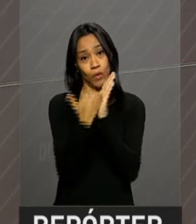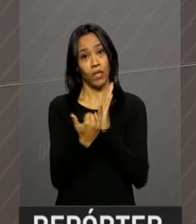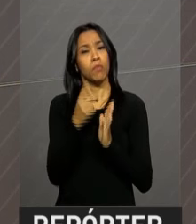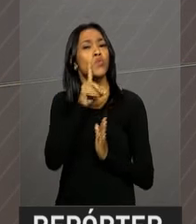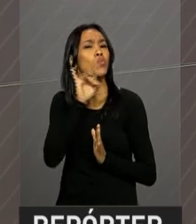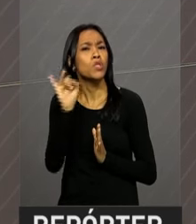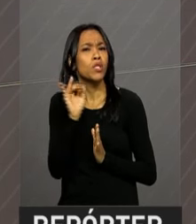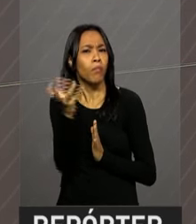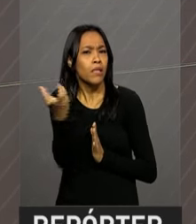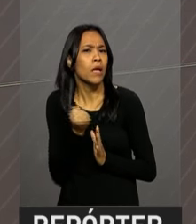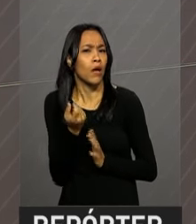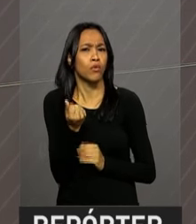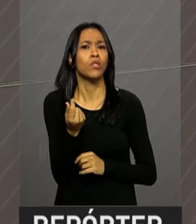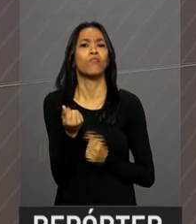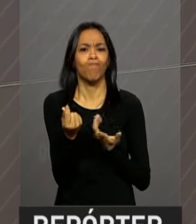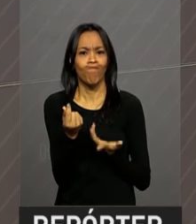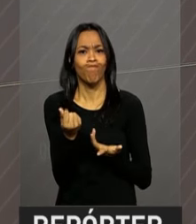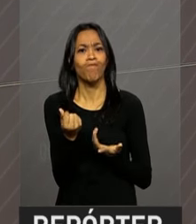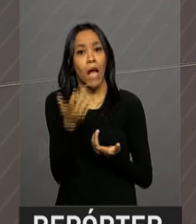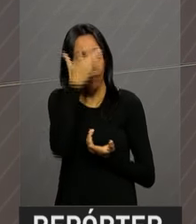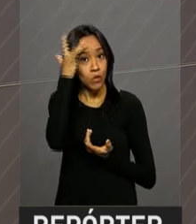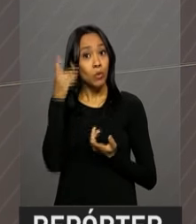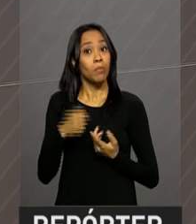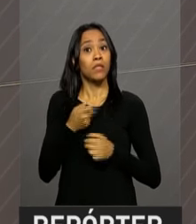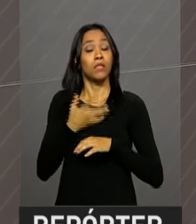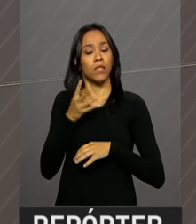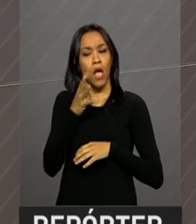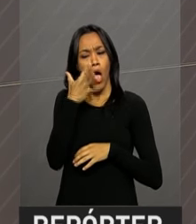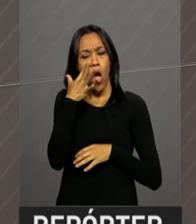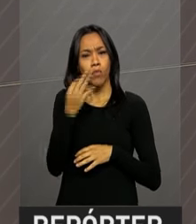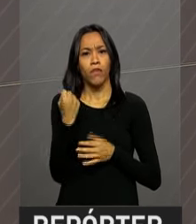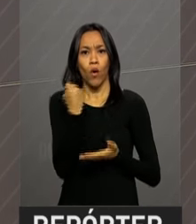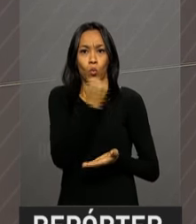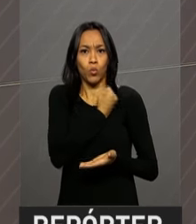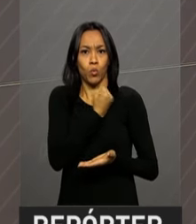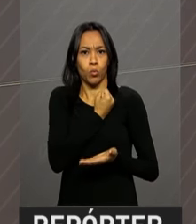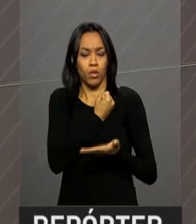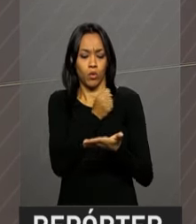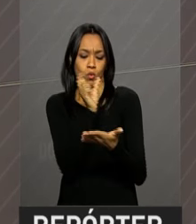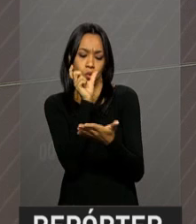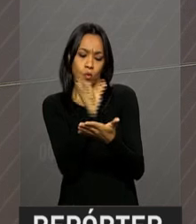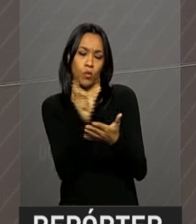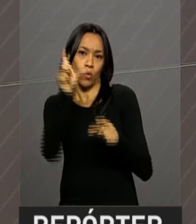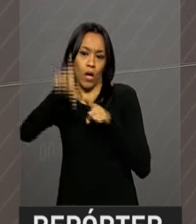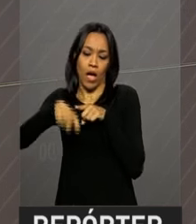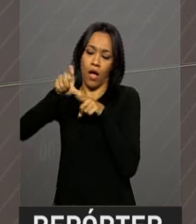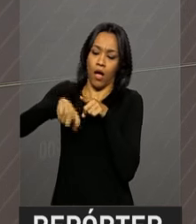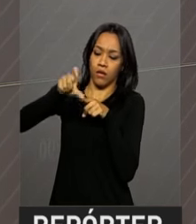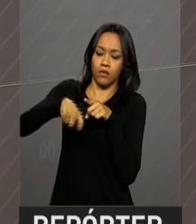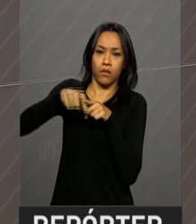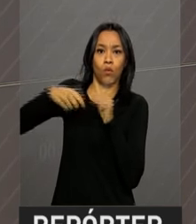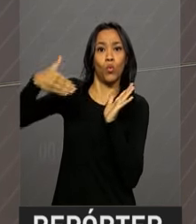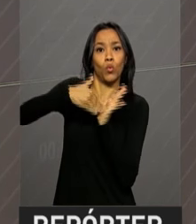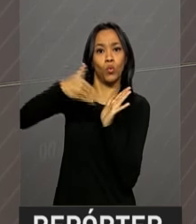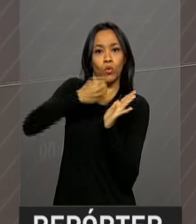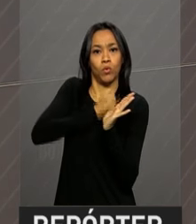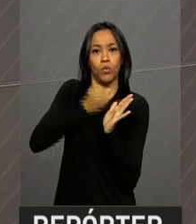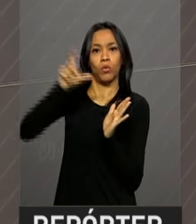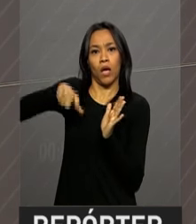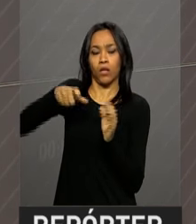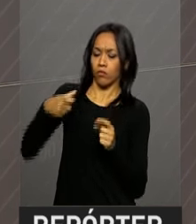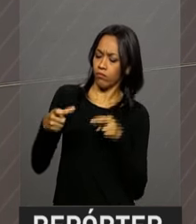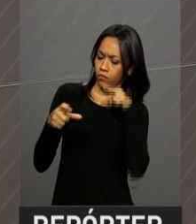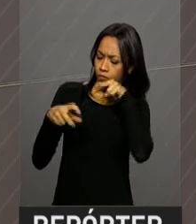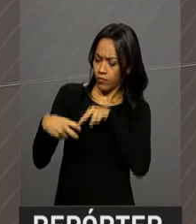estar disponível para saque o beneficiário precisa observar o número o do último dígito do número de identificação